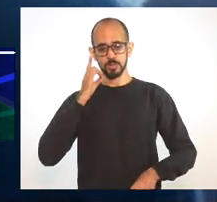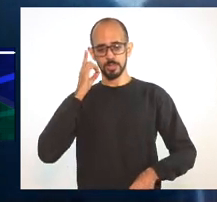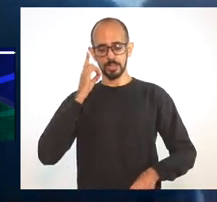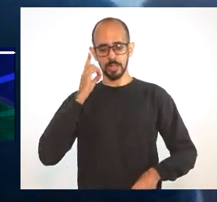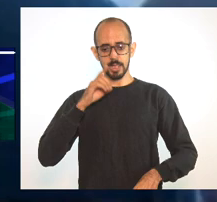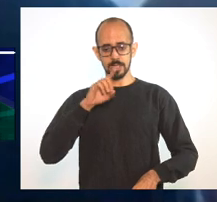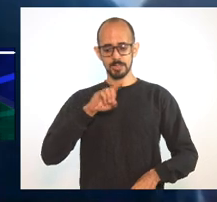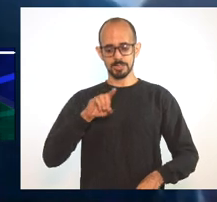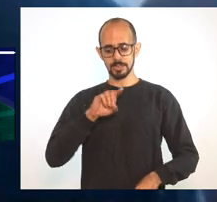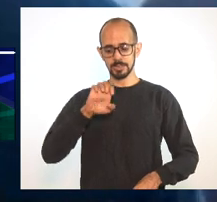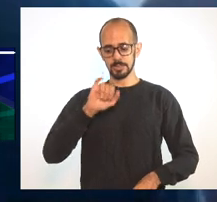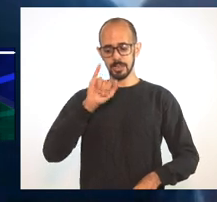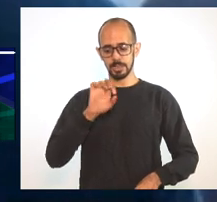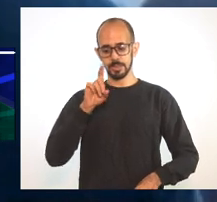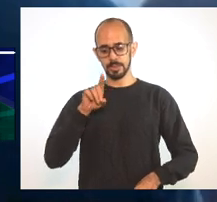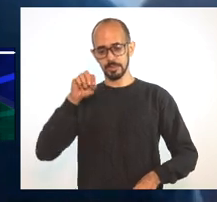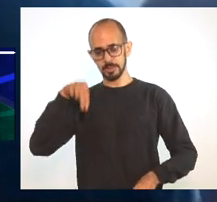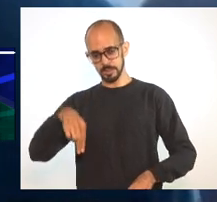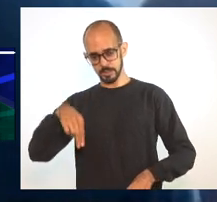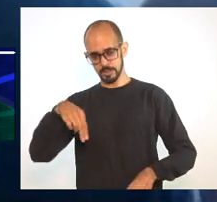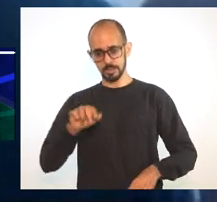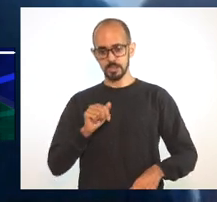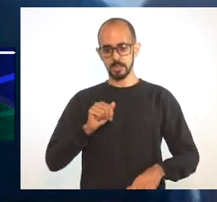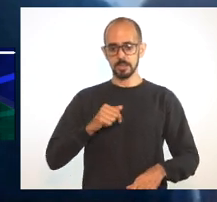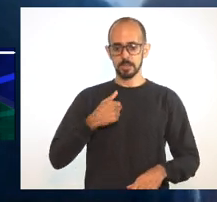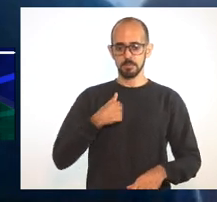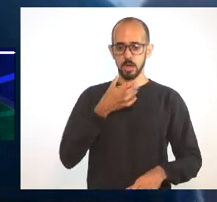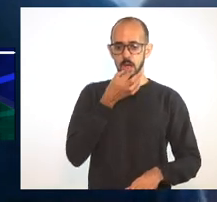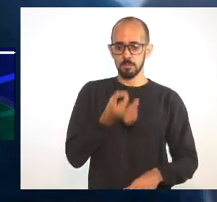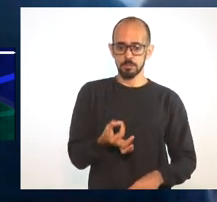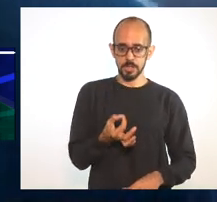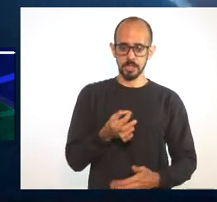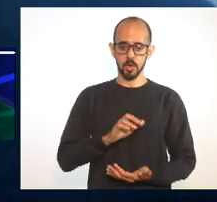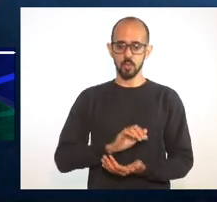da deputada Zeidan, o parecer